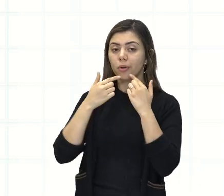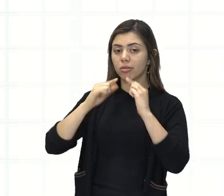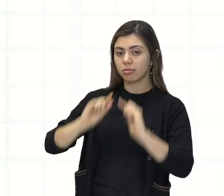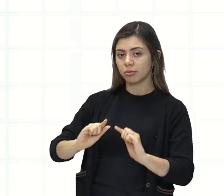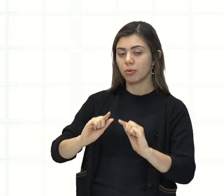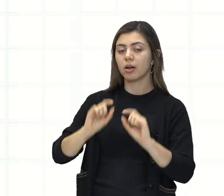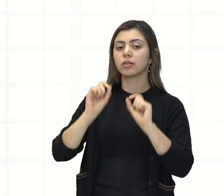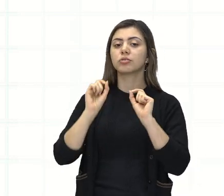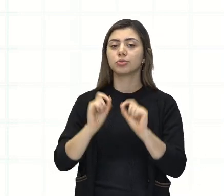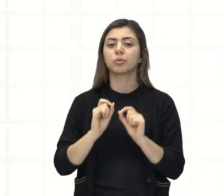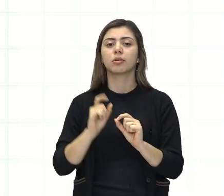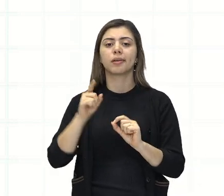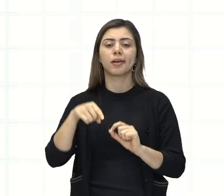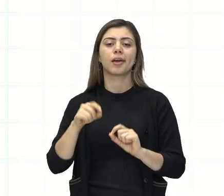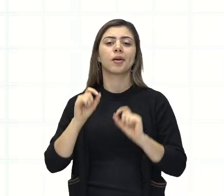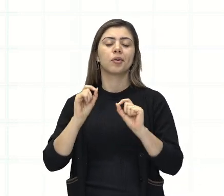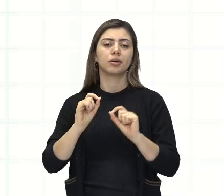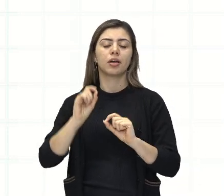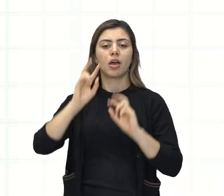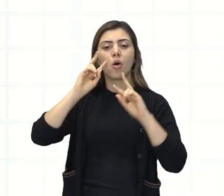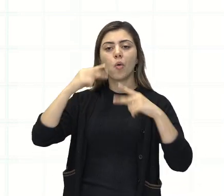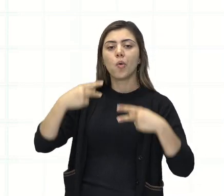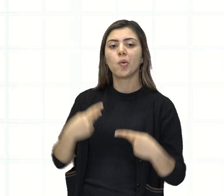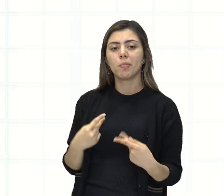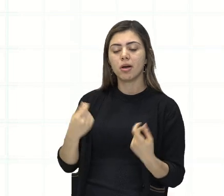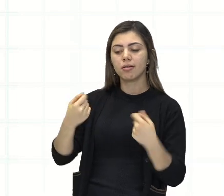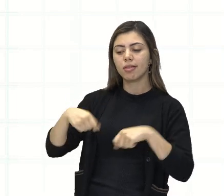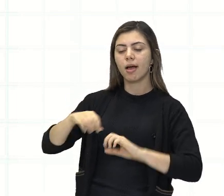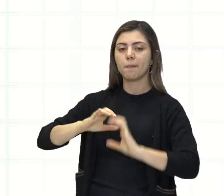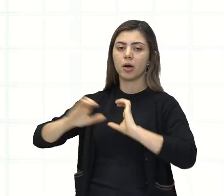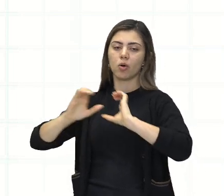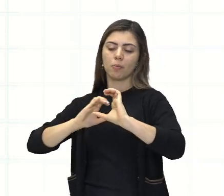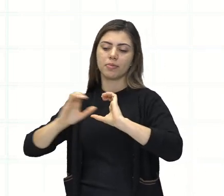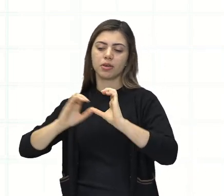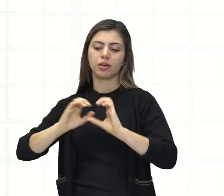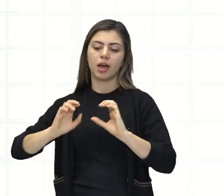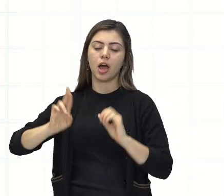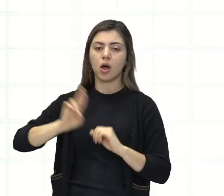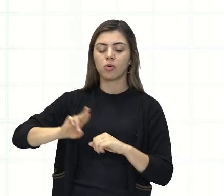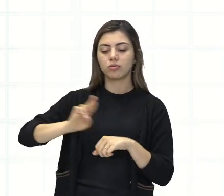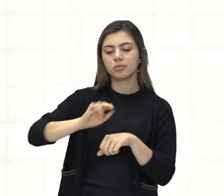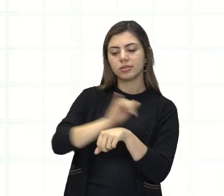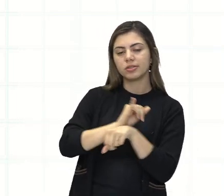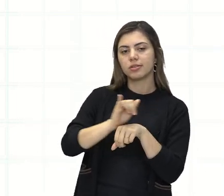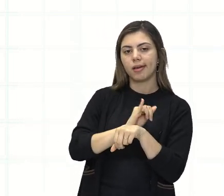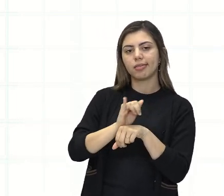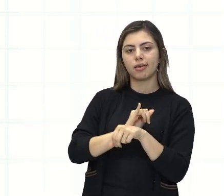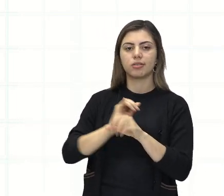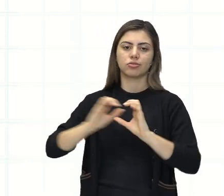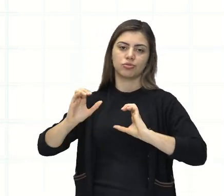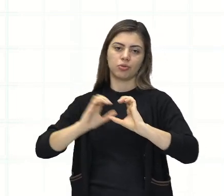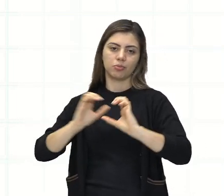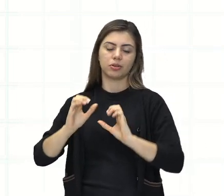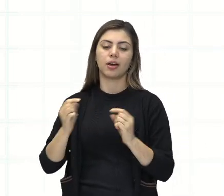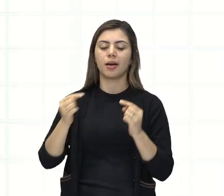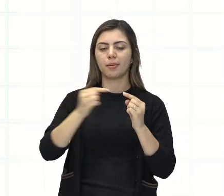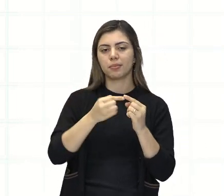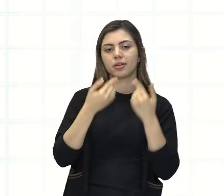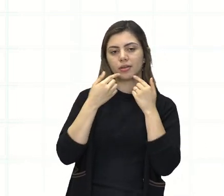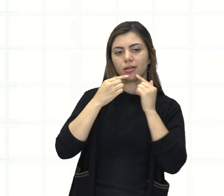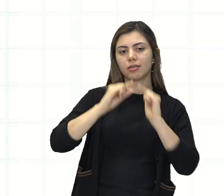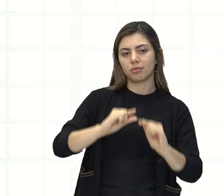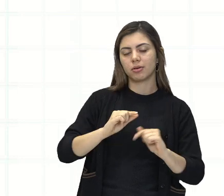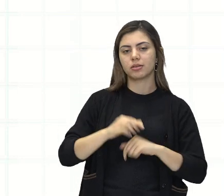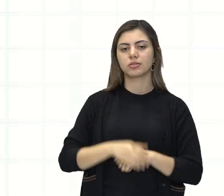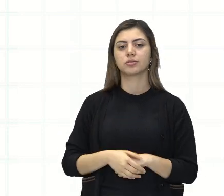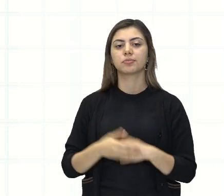Linguagem é toda forma que o ser humano usa para se comunicar. Então,